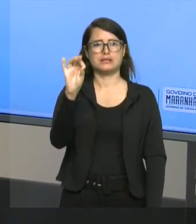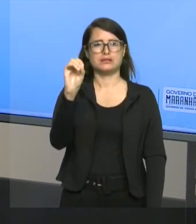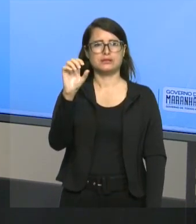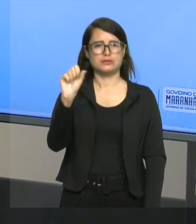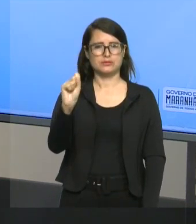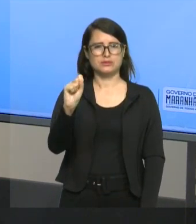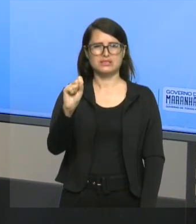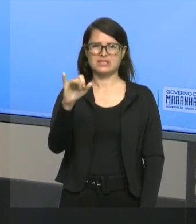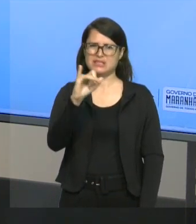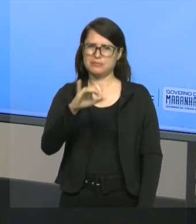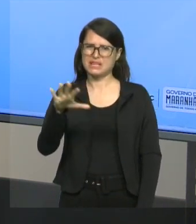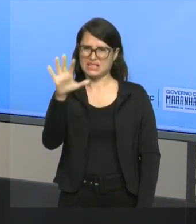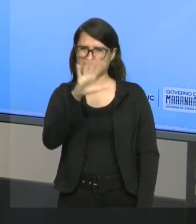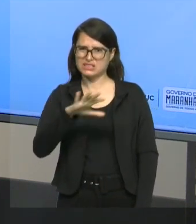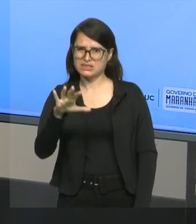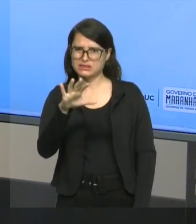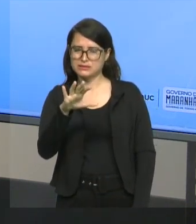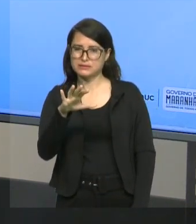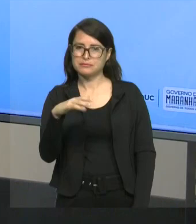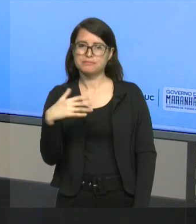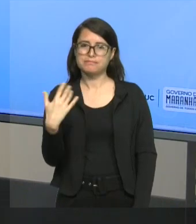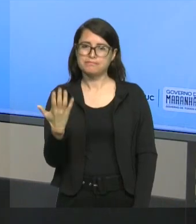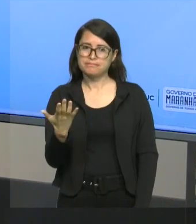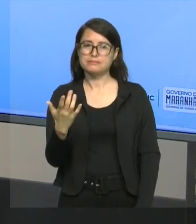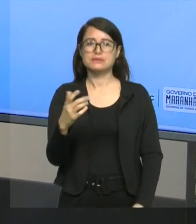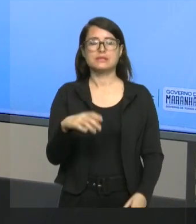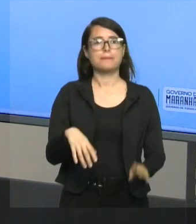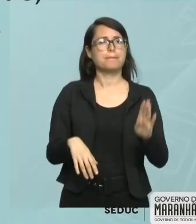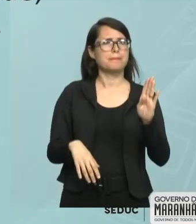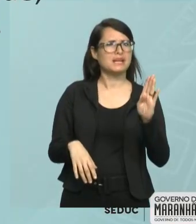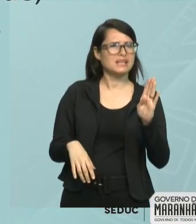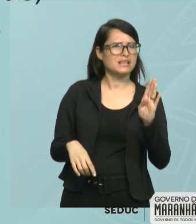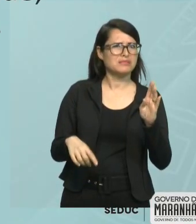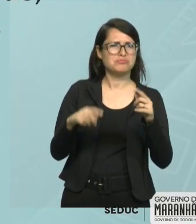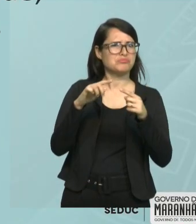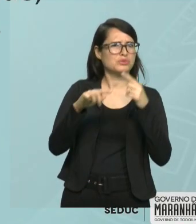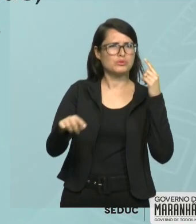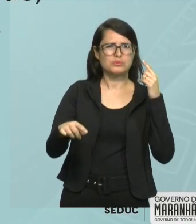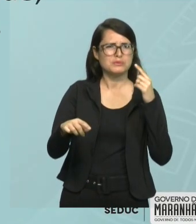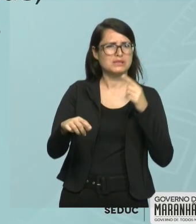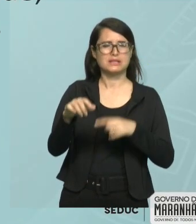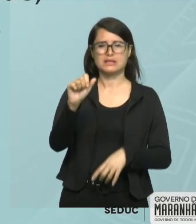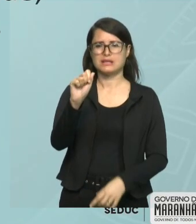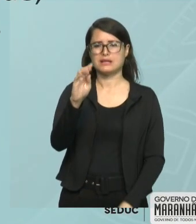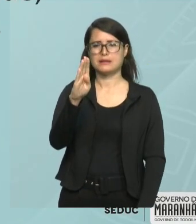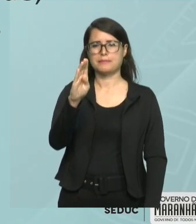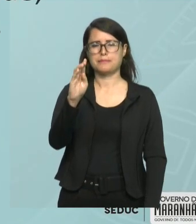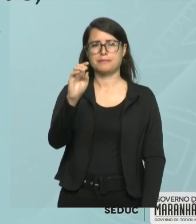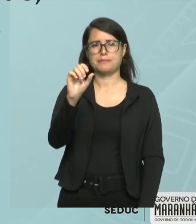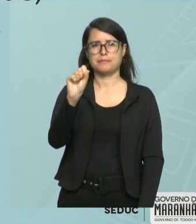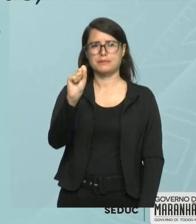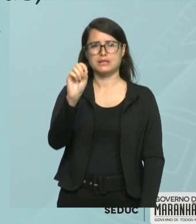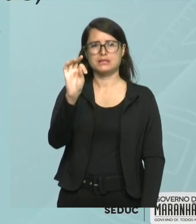Imagem. Letra B. Qual delas não é abstrato?